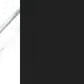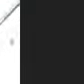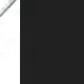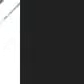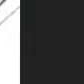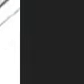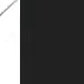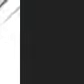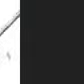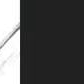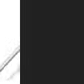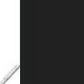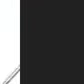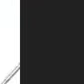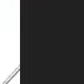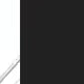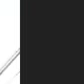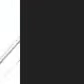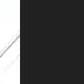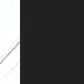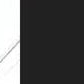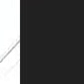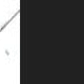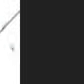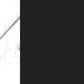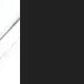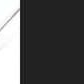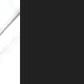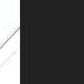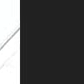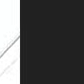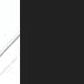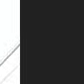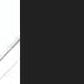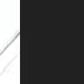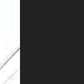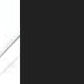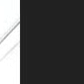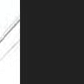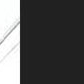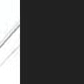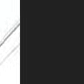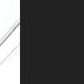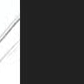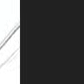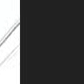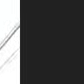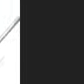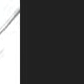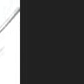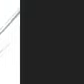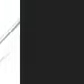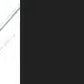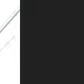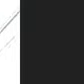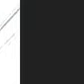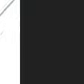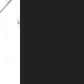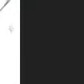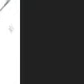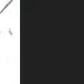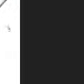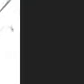porque no dia de amanhã nós vamos precisar dividir em alguns grupos para que nós façamos aí alguns